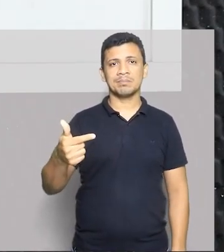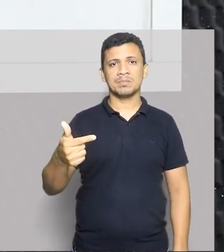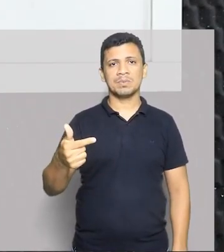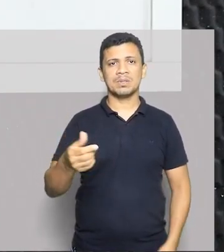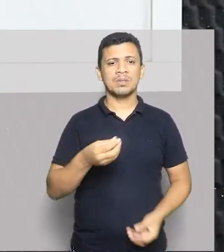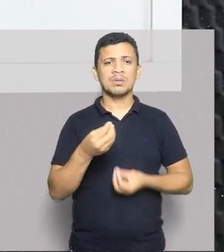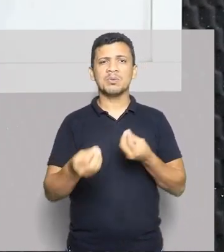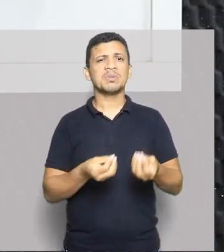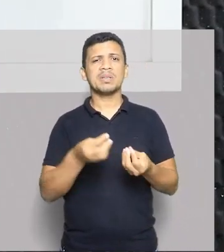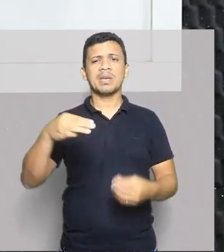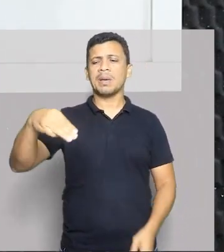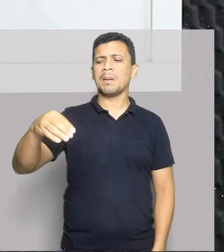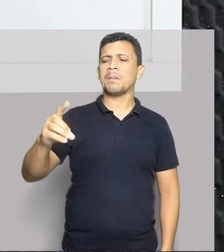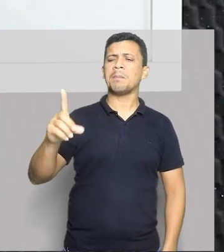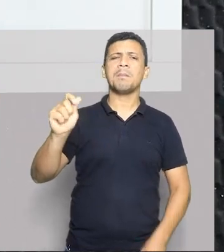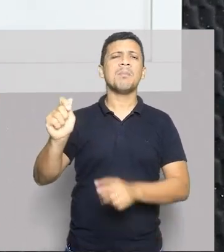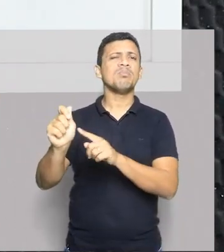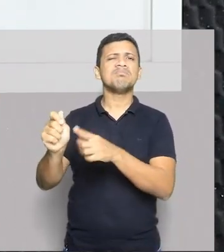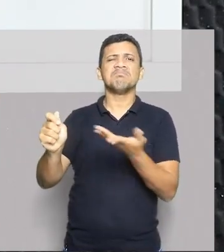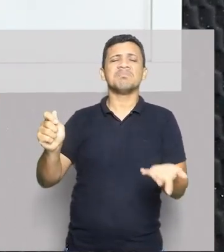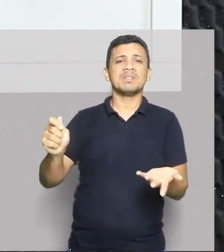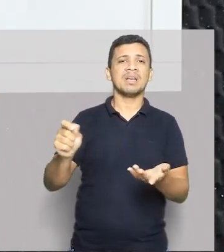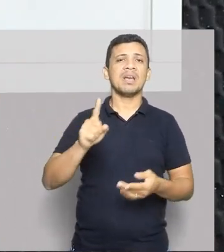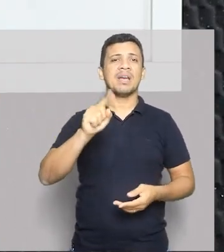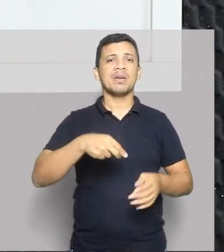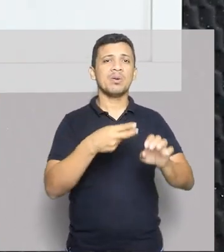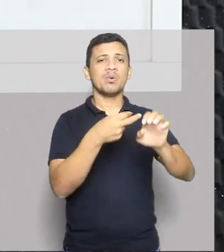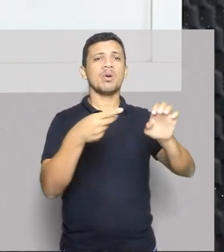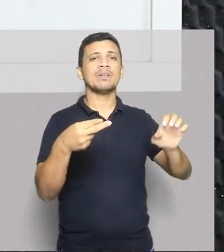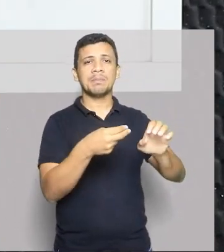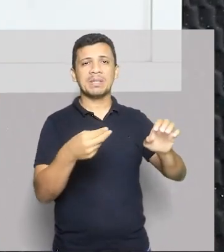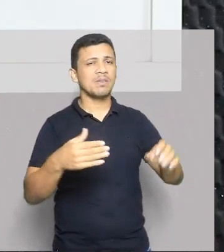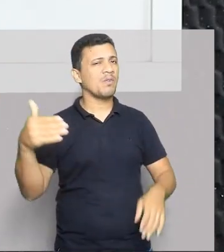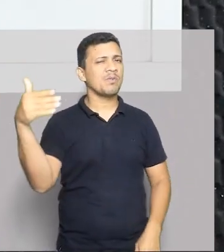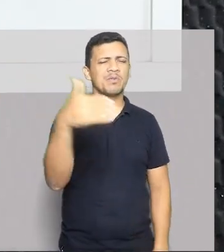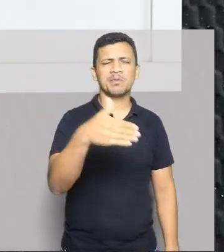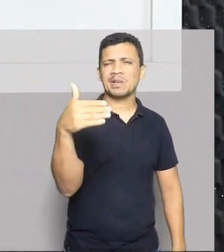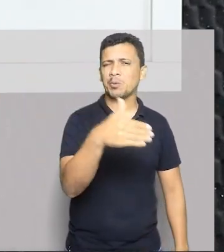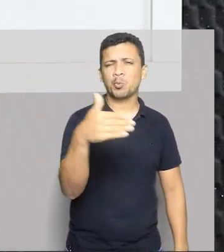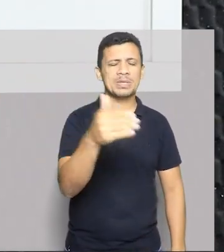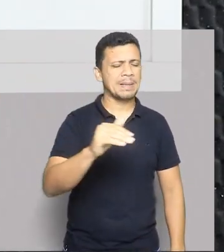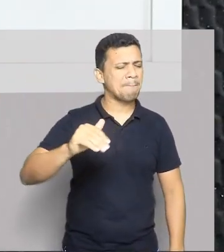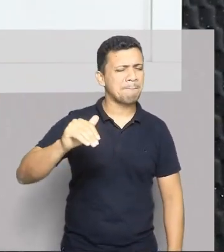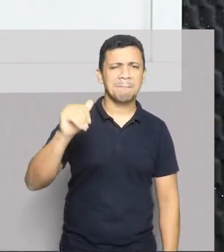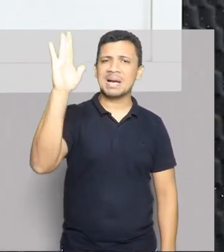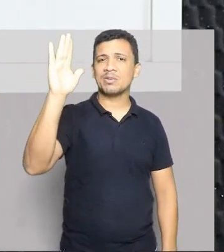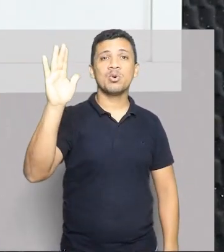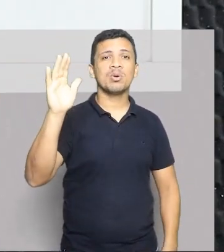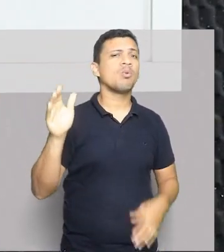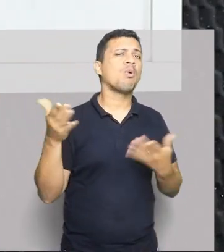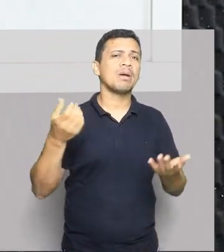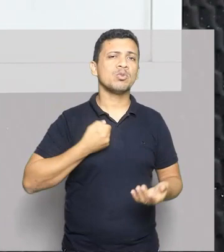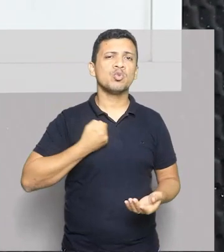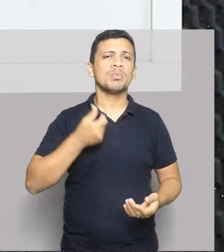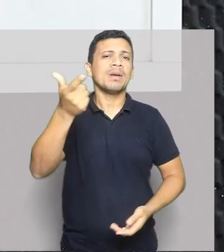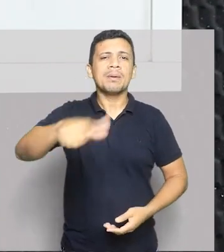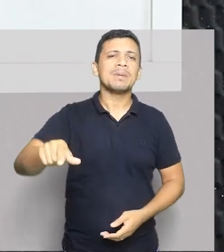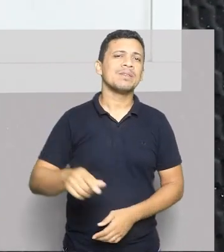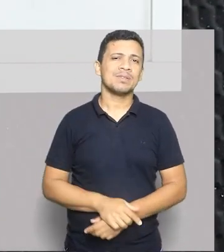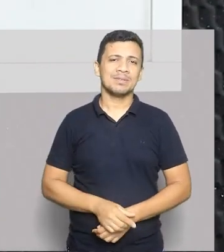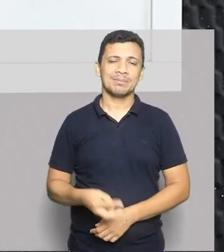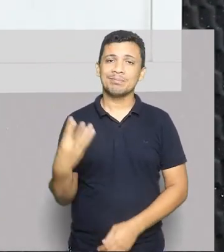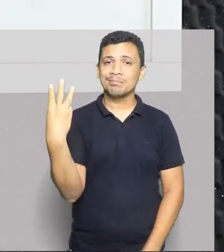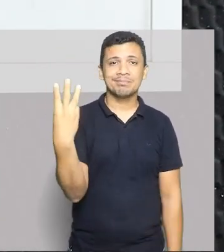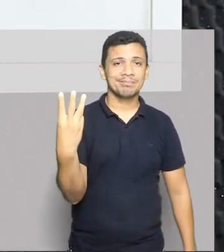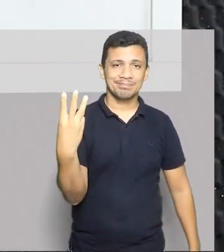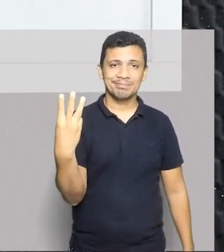uma história de moda, você não falou em moda. Moda é um elemento de maior frequência. Qual o número de maior frequência? É o 3, ó.